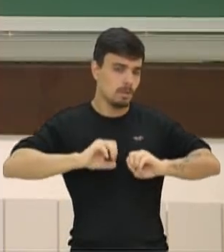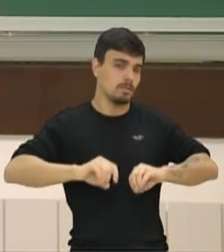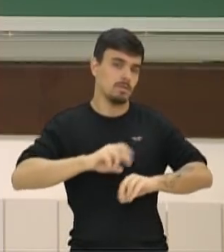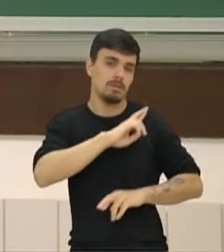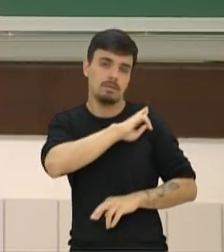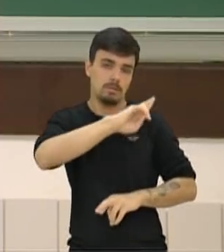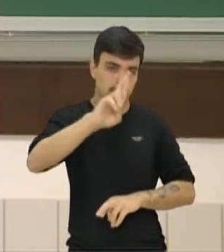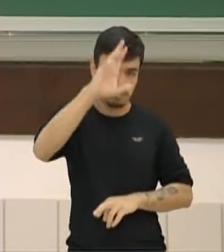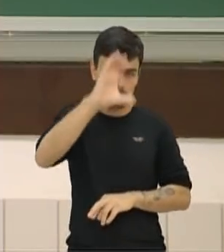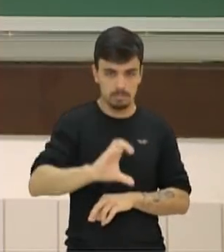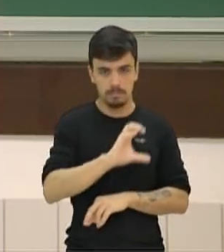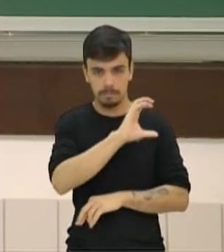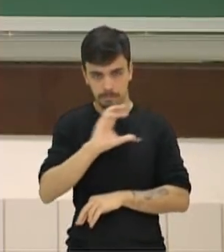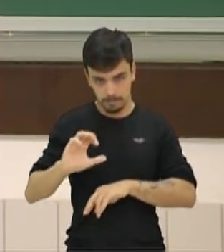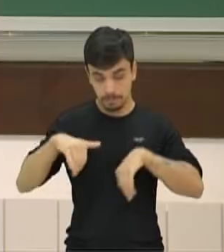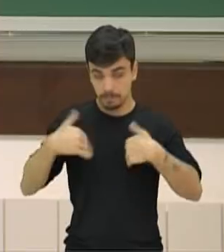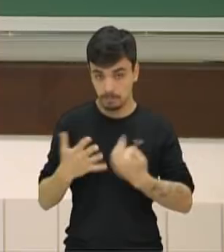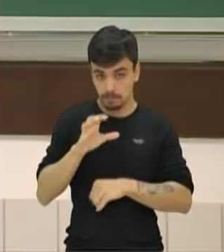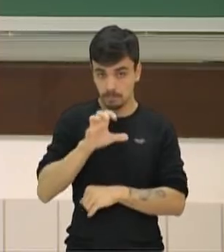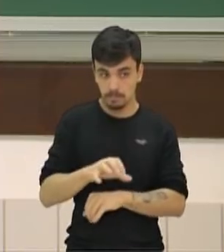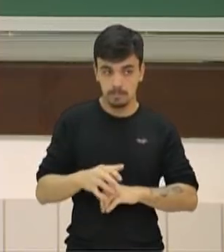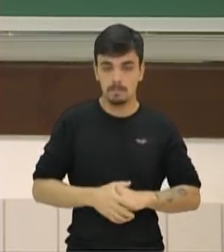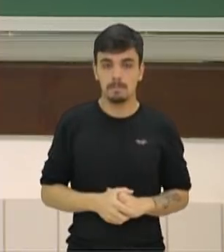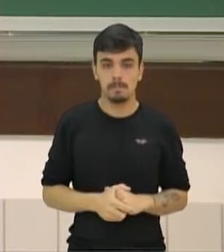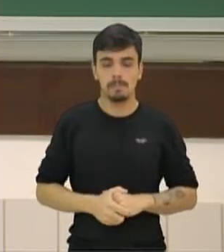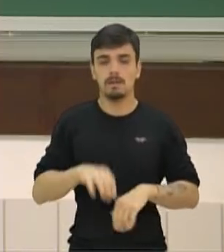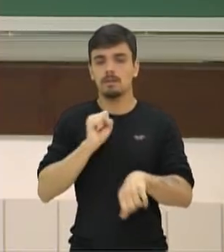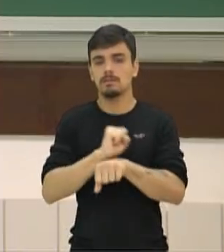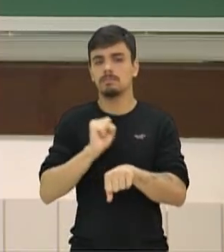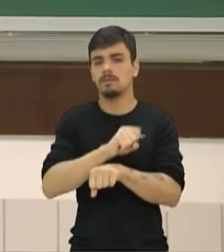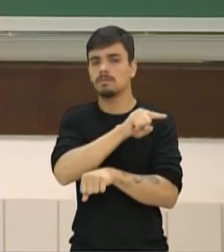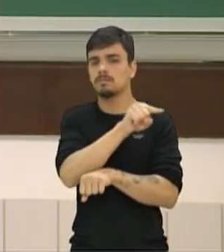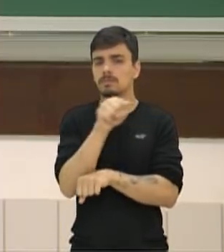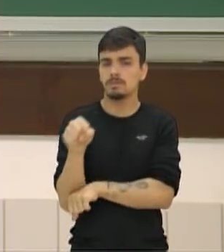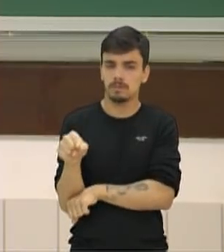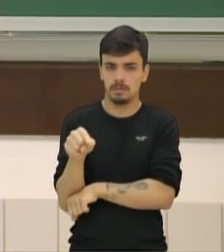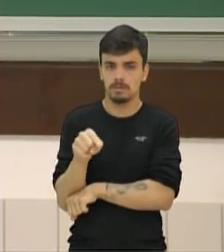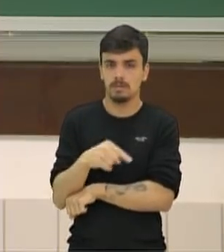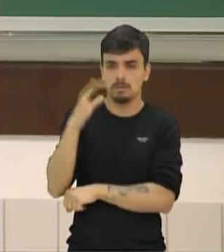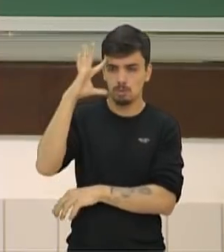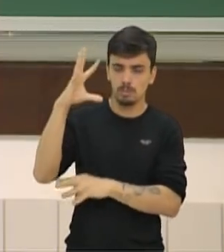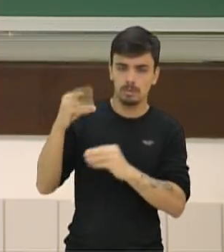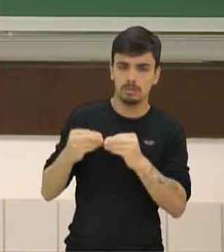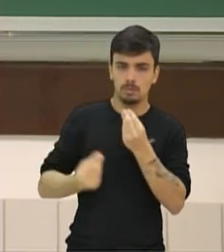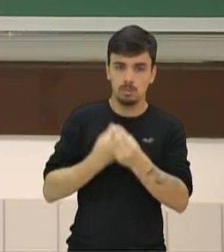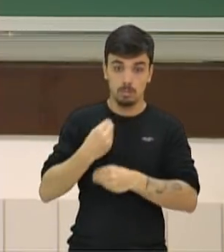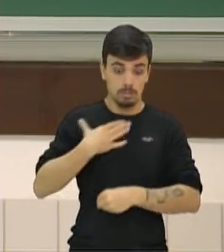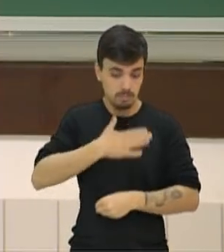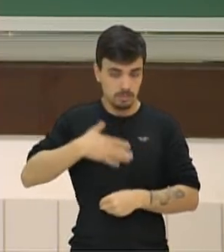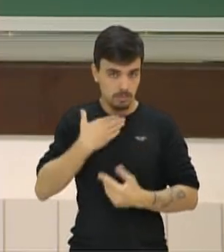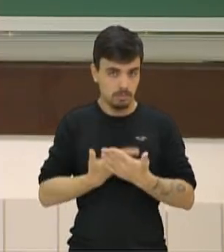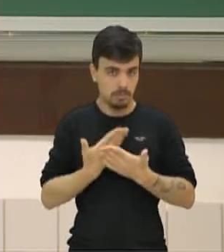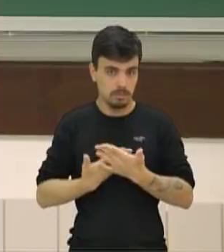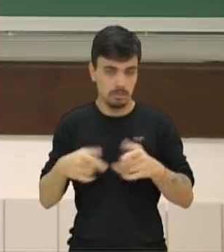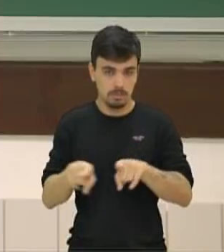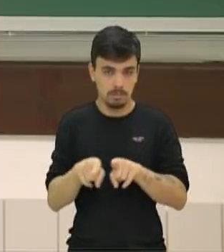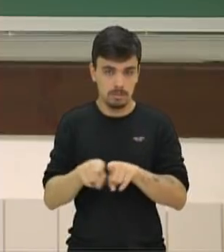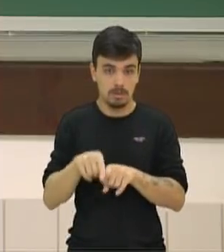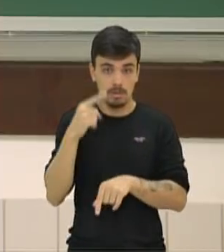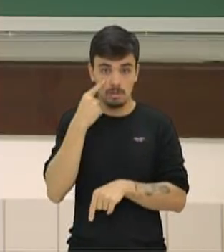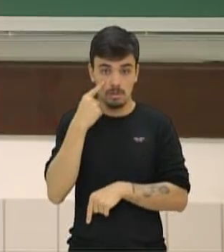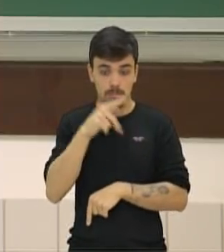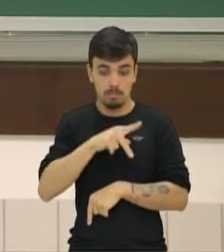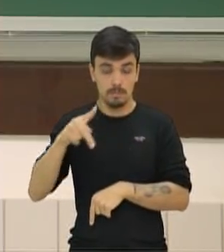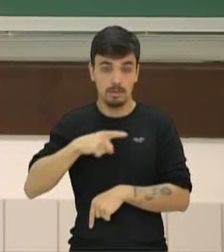né? Então, é isso. Espero que vocês tenham entendido aí, gostado da aula de hoje. E a prof tem